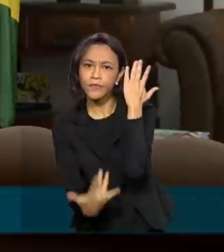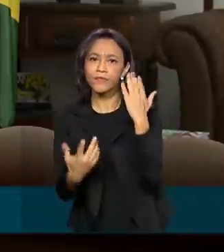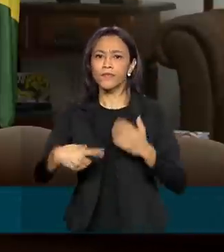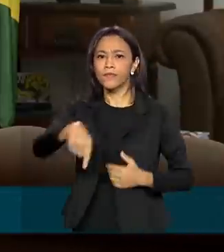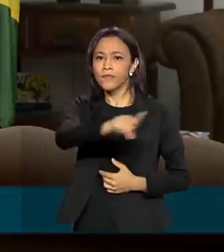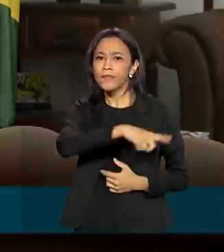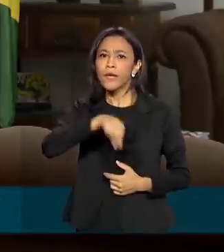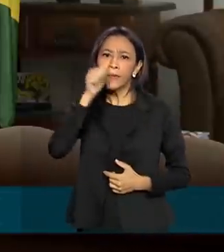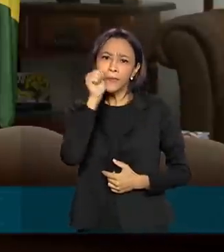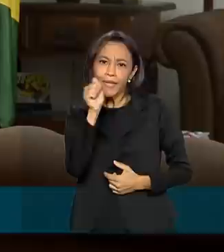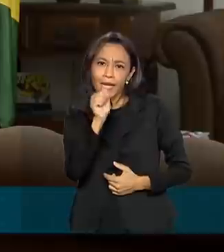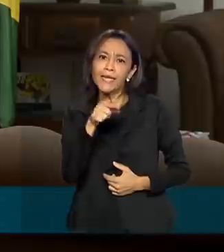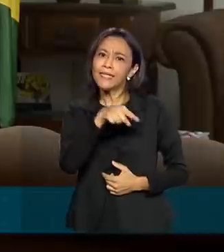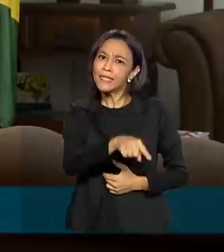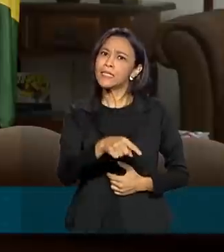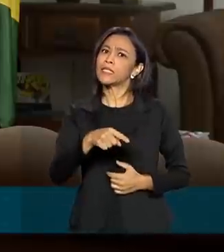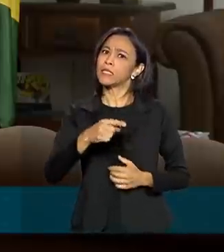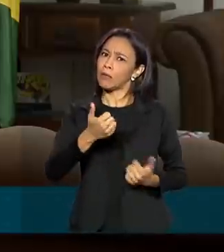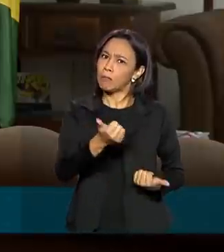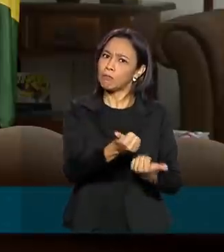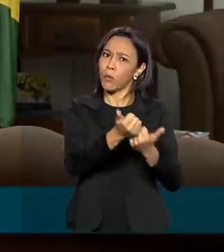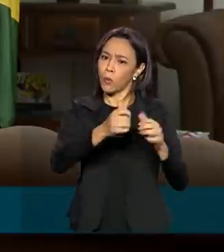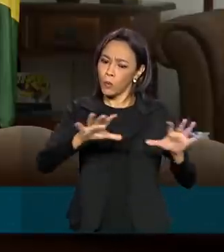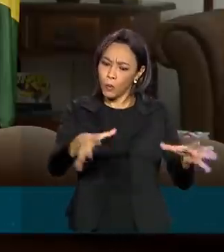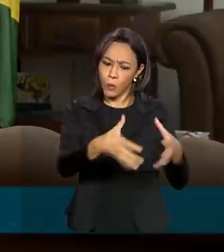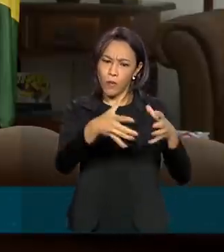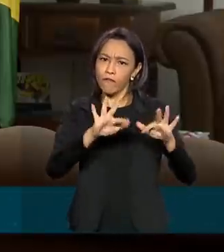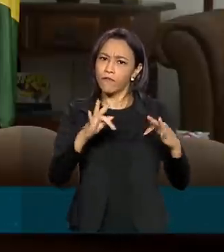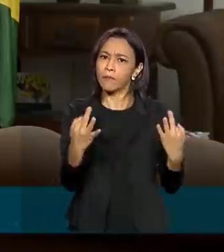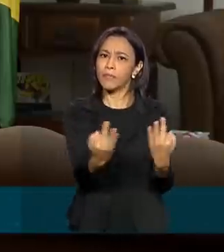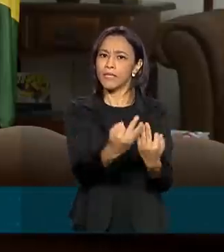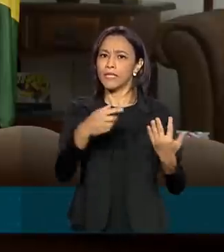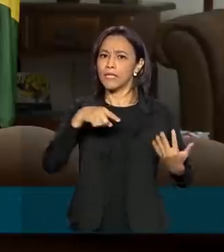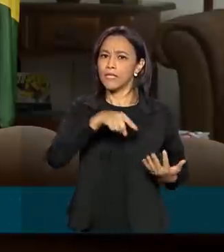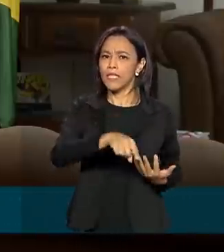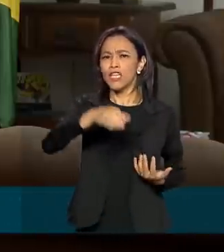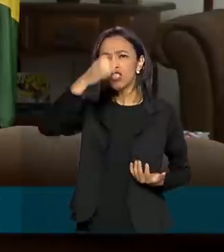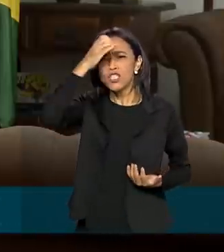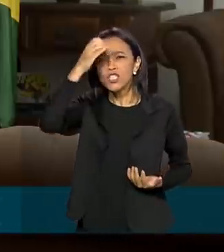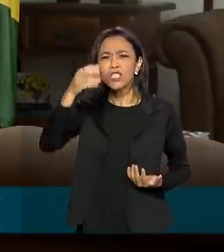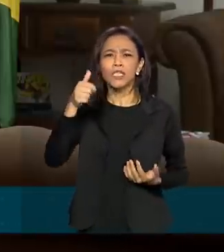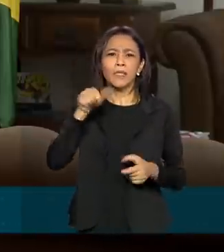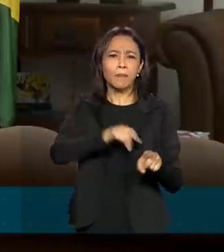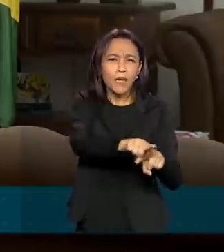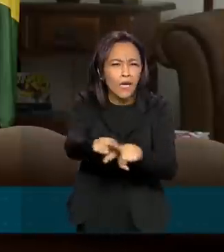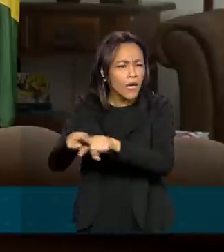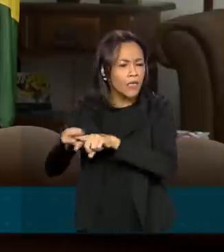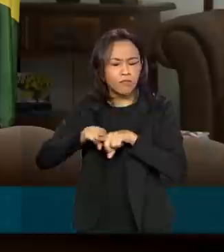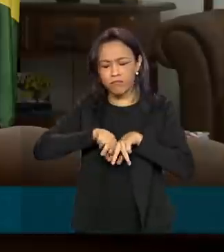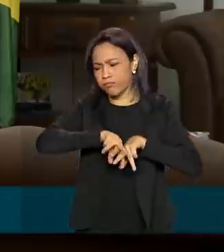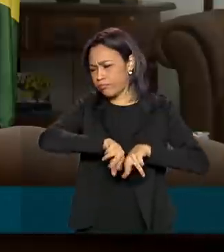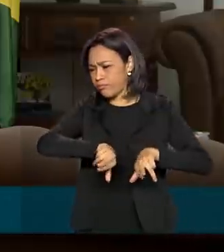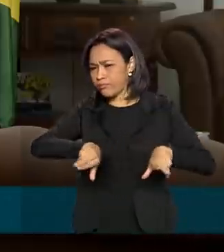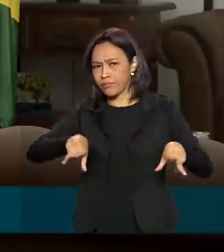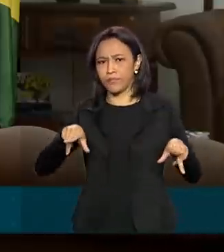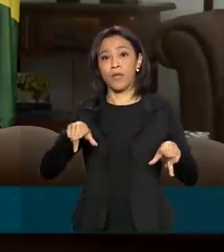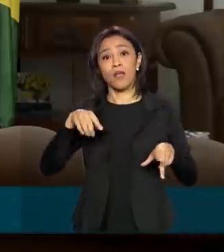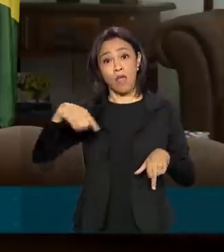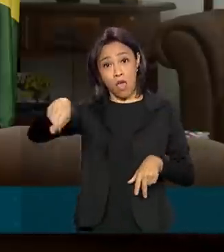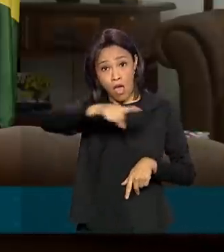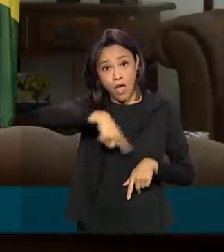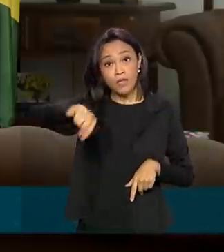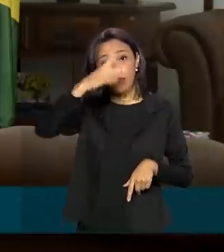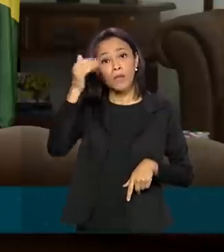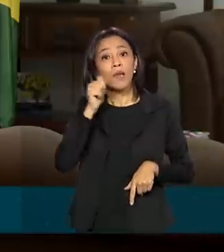nas suas pequenas propriedades familiares, avós, tias, irmãs, enfim. Que trabalham com a